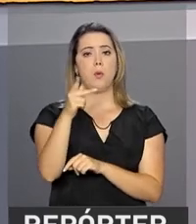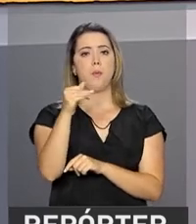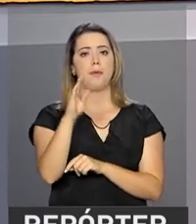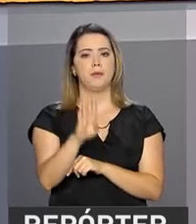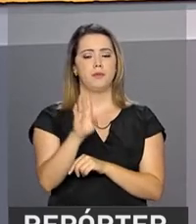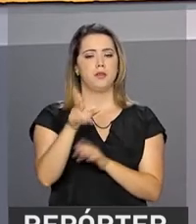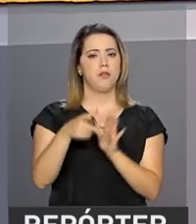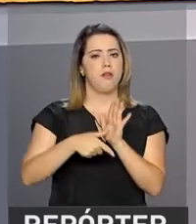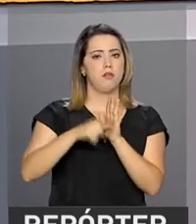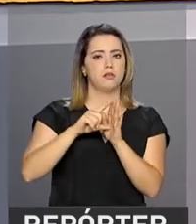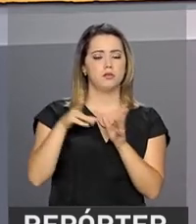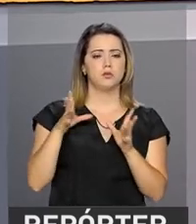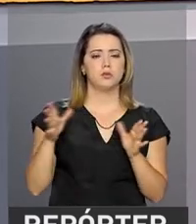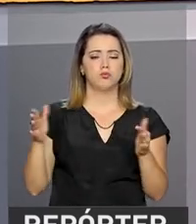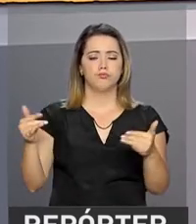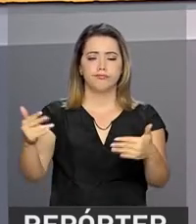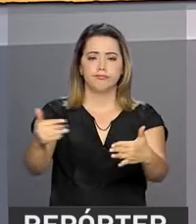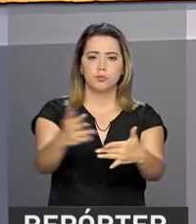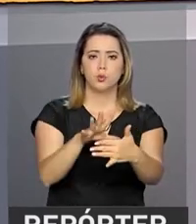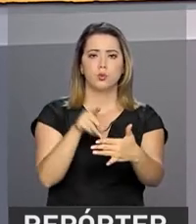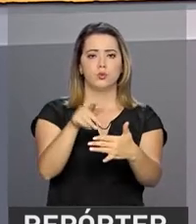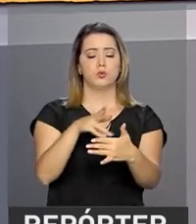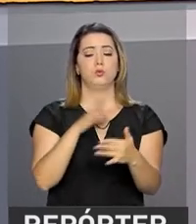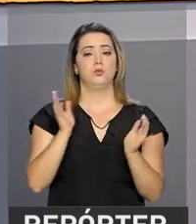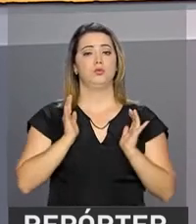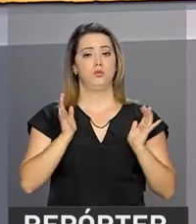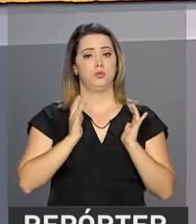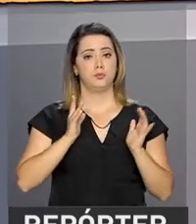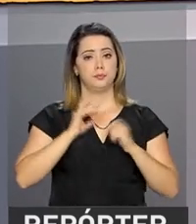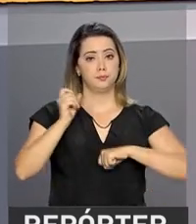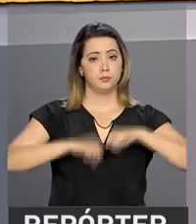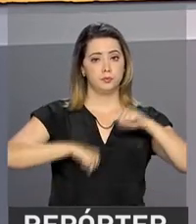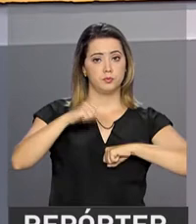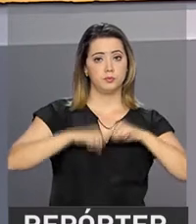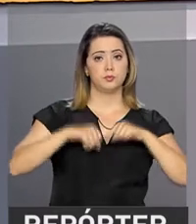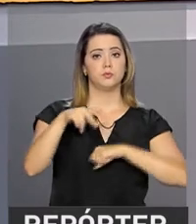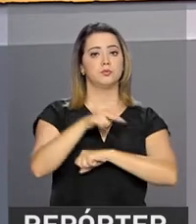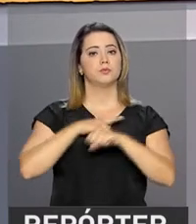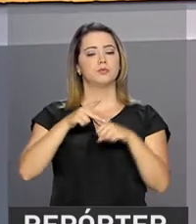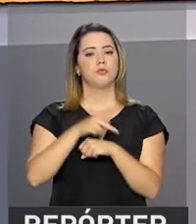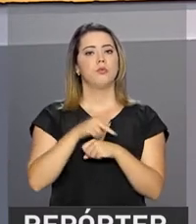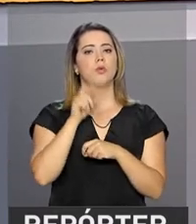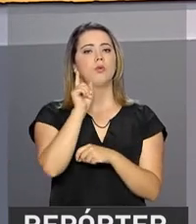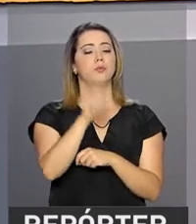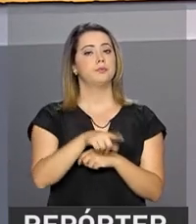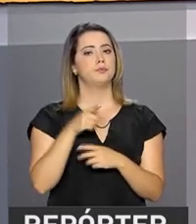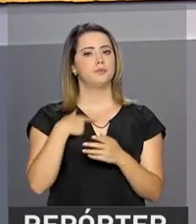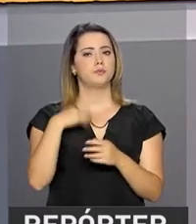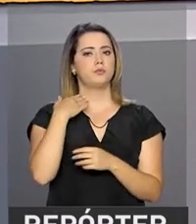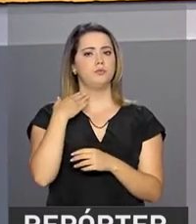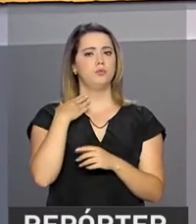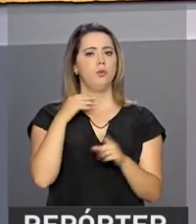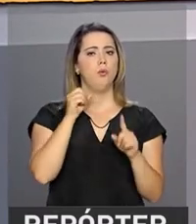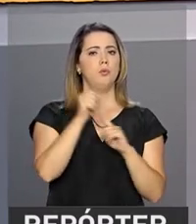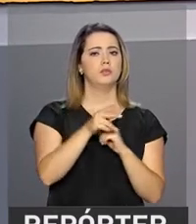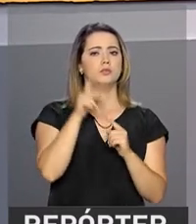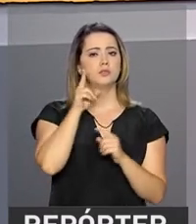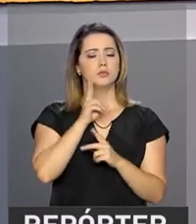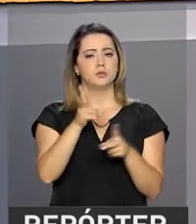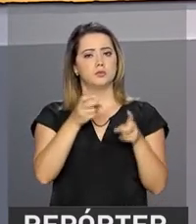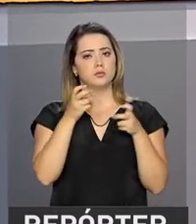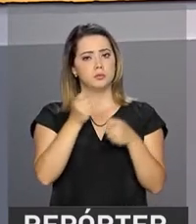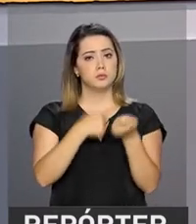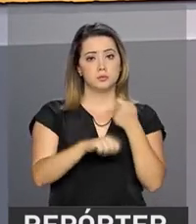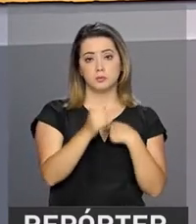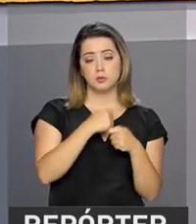pib que é a soma de todas as riquezas produzidas no país medida pelo banco central a atividade econômica serve como parâmetro